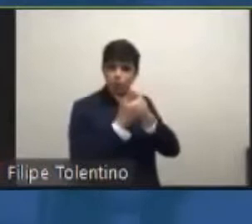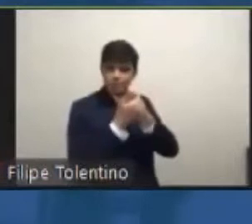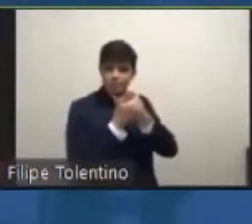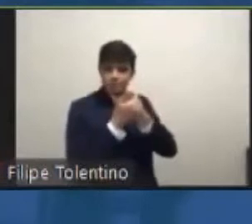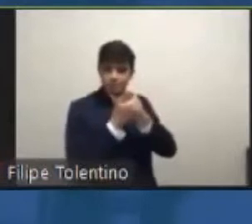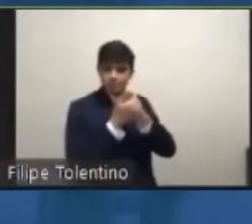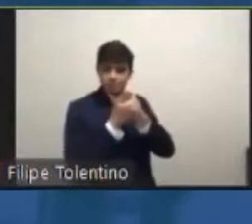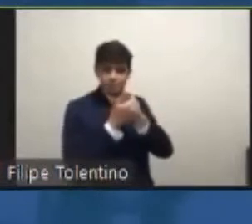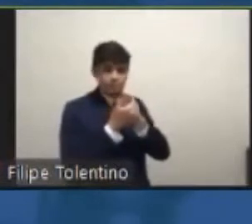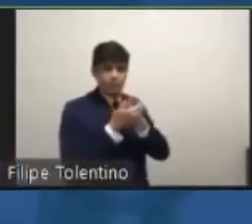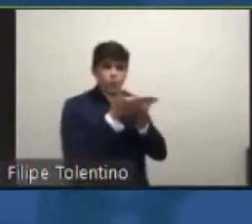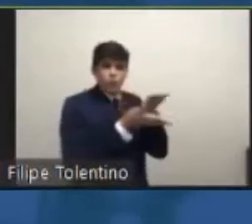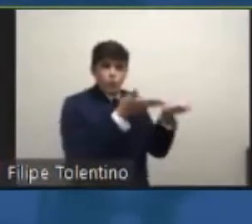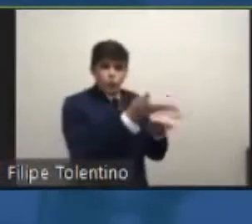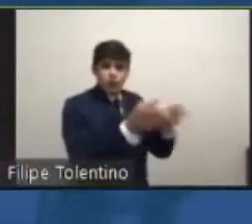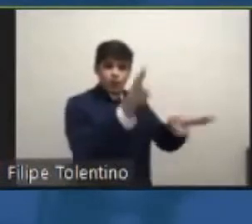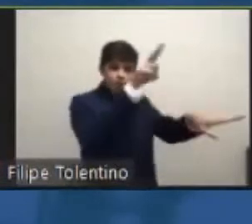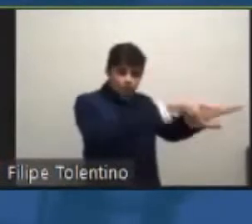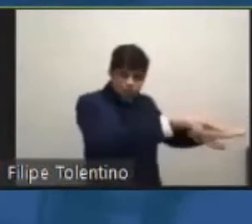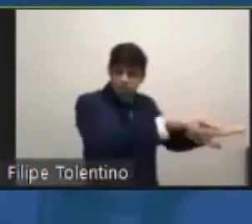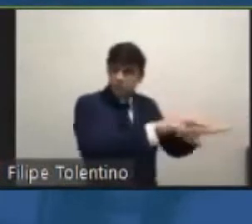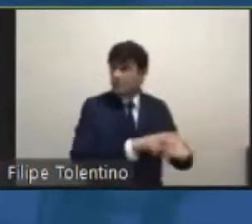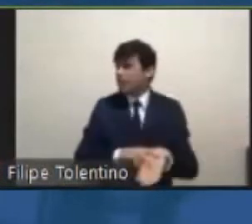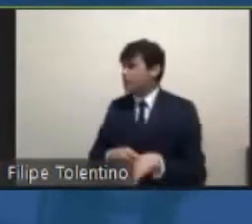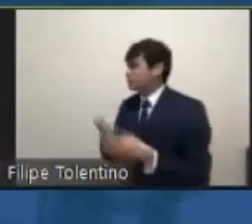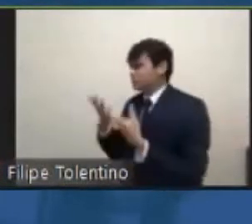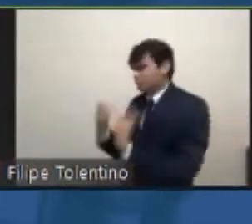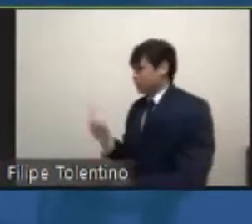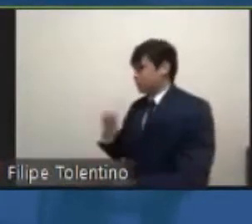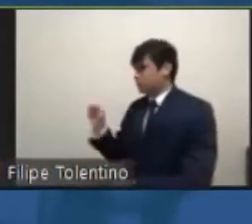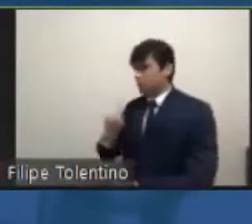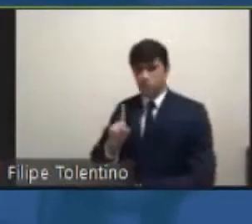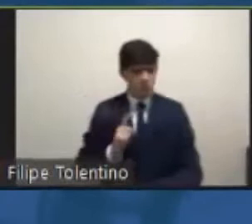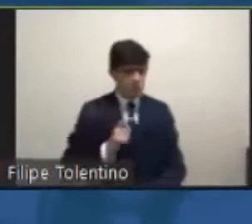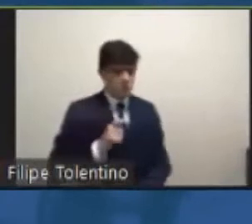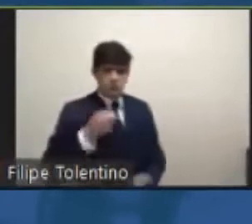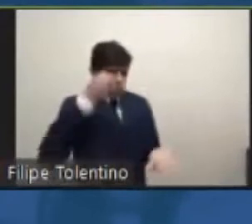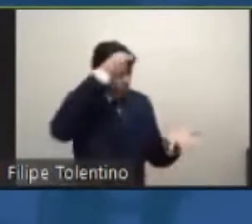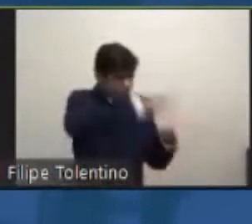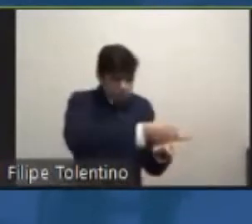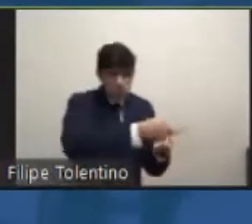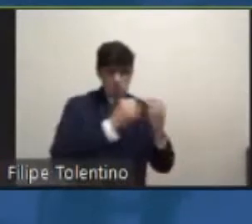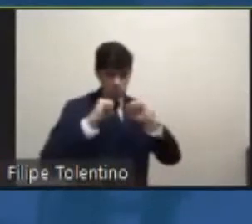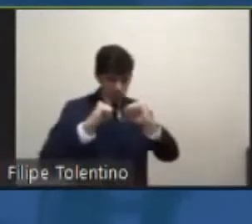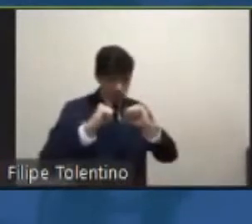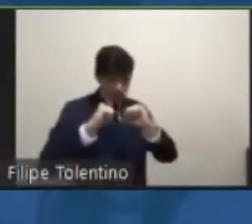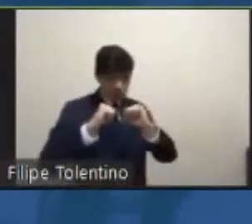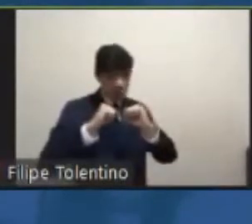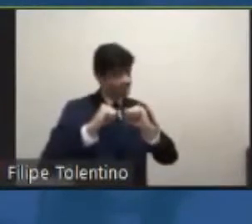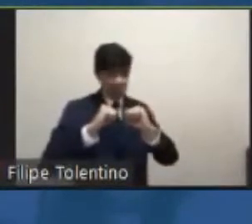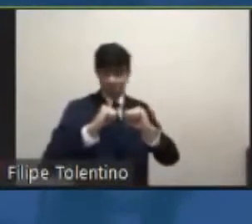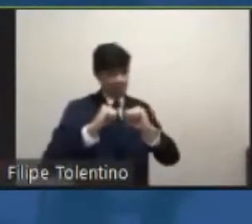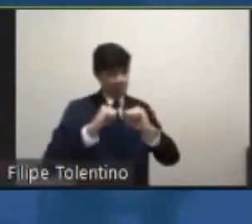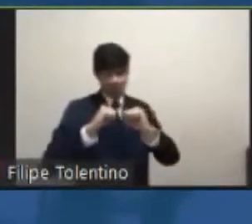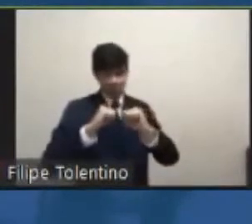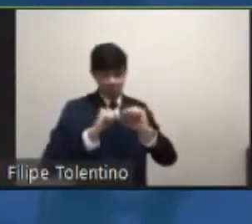a não ser obrigada a fazer algo senão em virtude de lei, também o direito à liberdade, o direito à privacidade e assim por